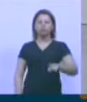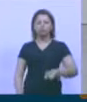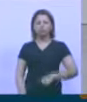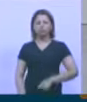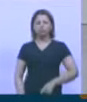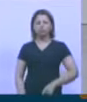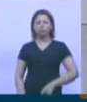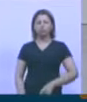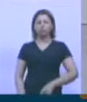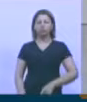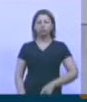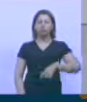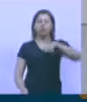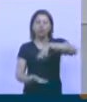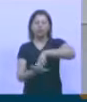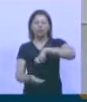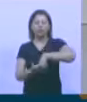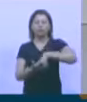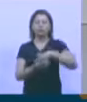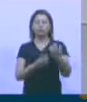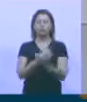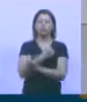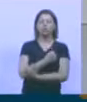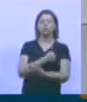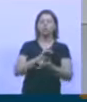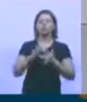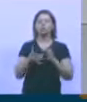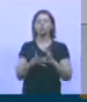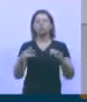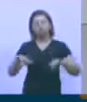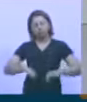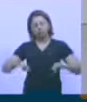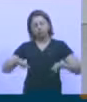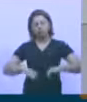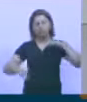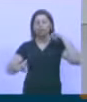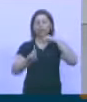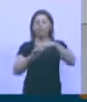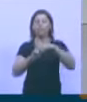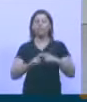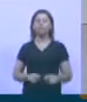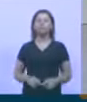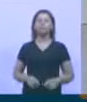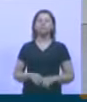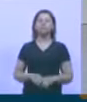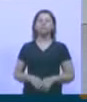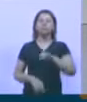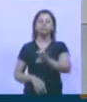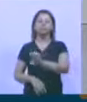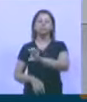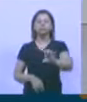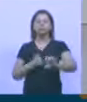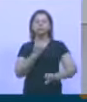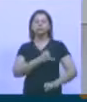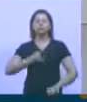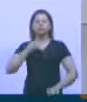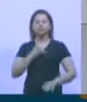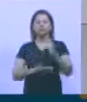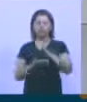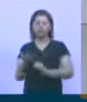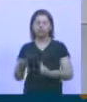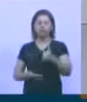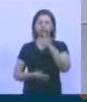humilhação emocional que ele passou na cruz. John's Gospel chapter 1 tells us. O Evangelho de São João no capítulo